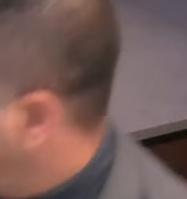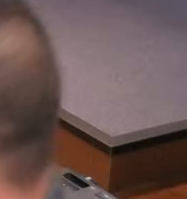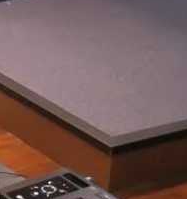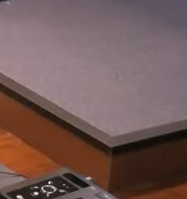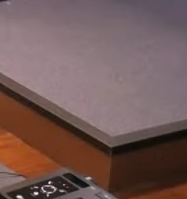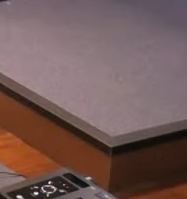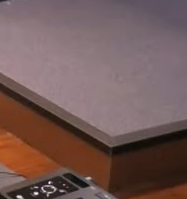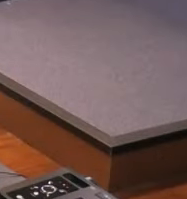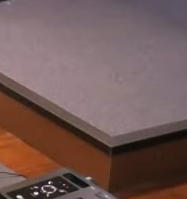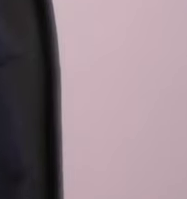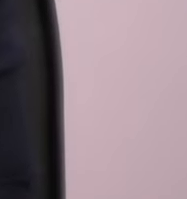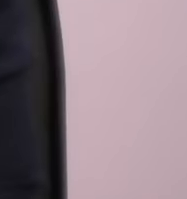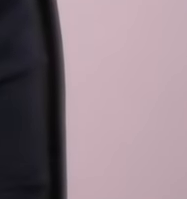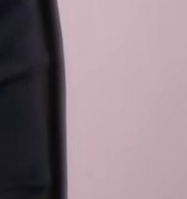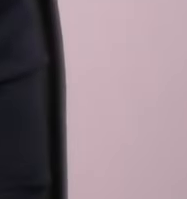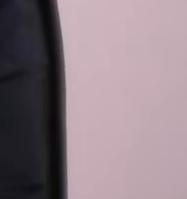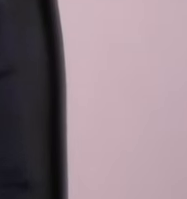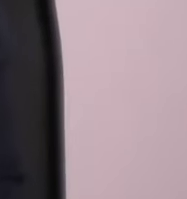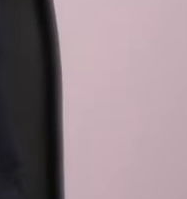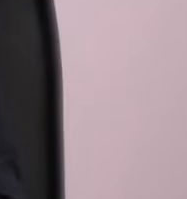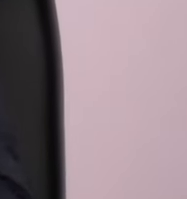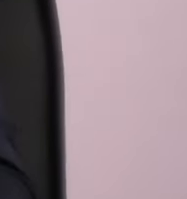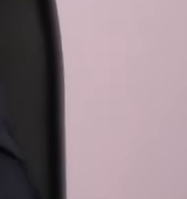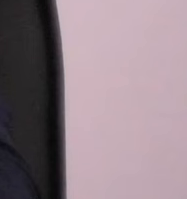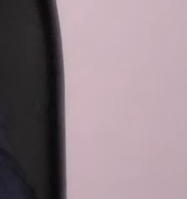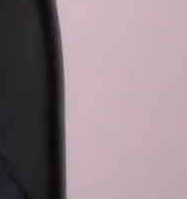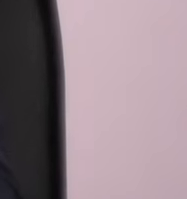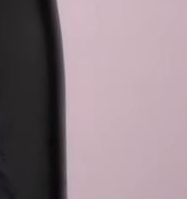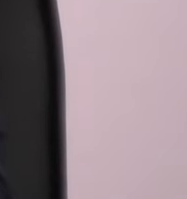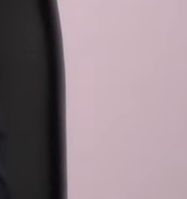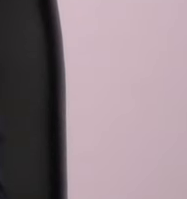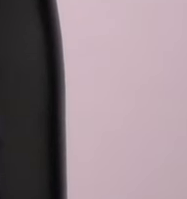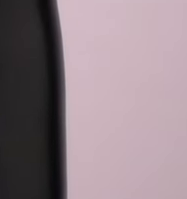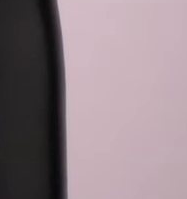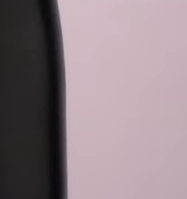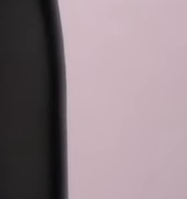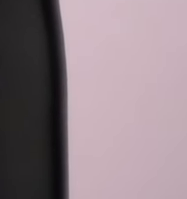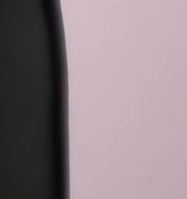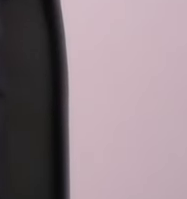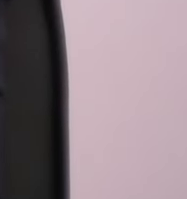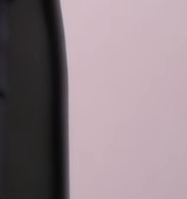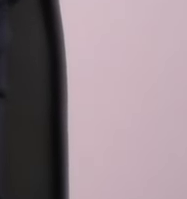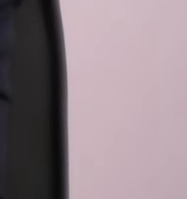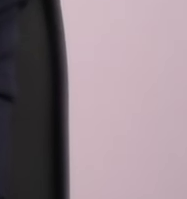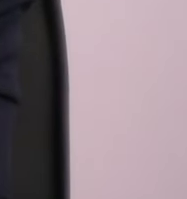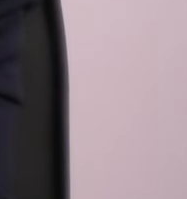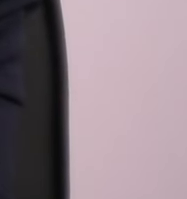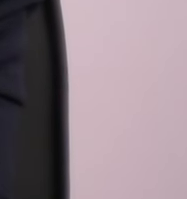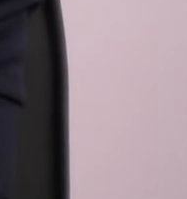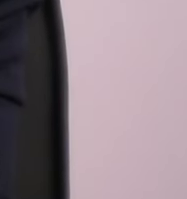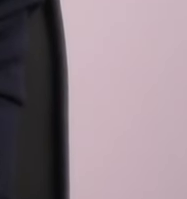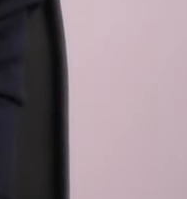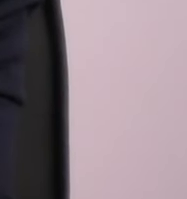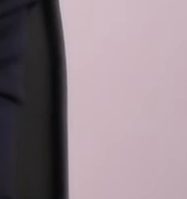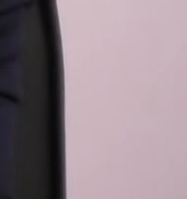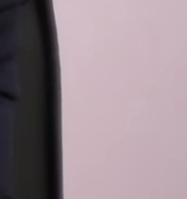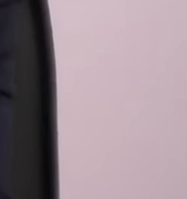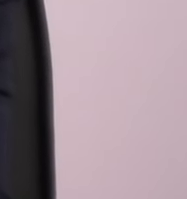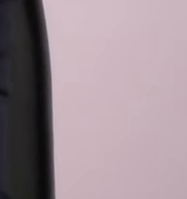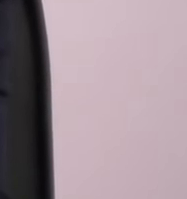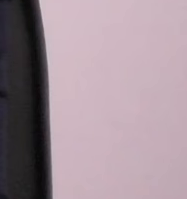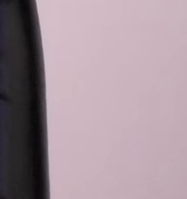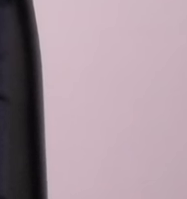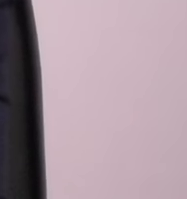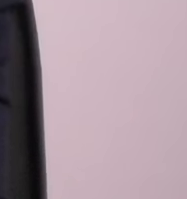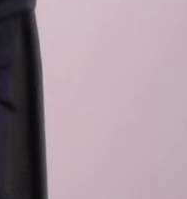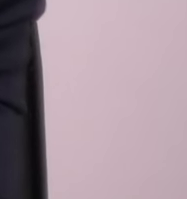rapidamente a suspensão das atividades da CPI por uma razão regimental, para que a gente possa deliberar a prorrogação de prazo